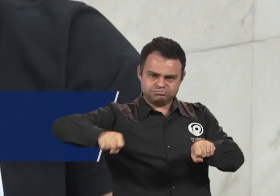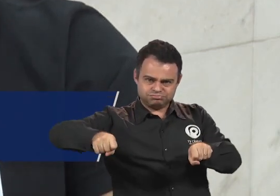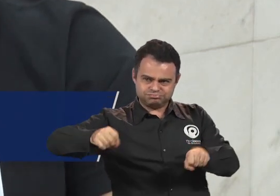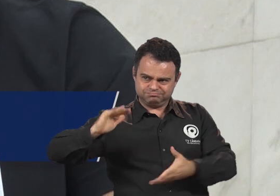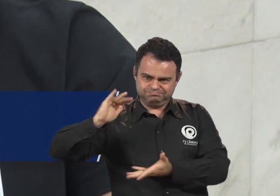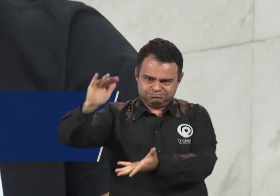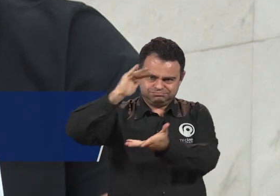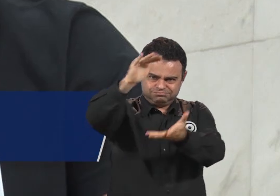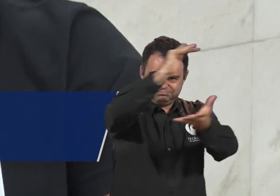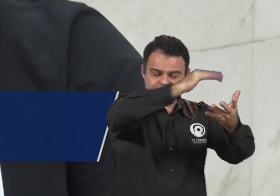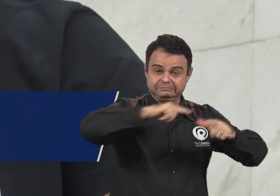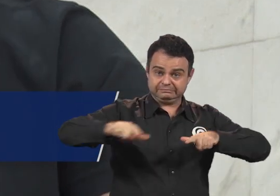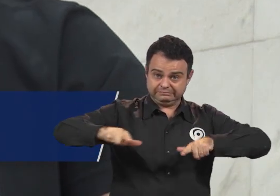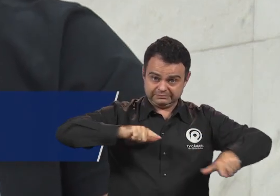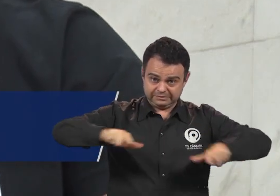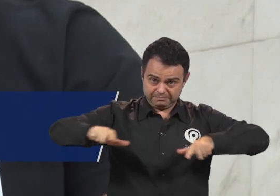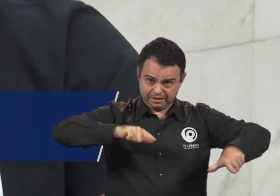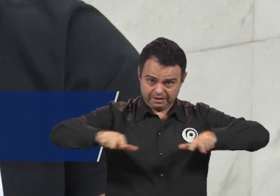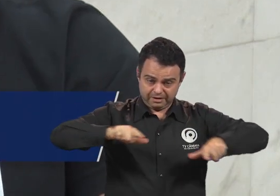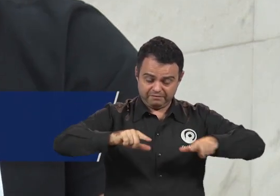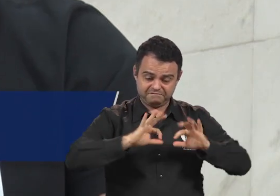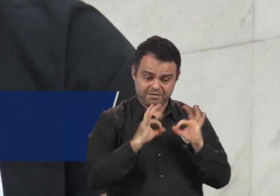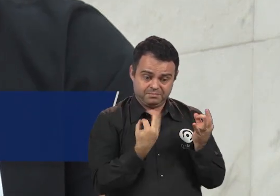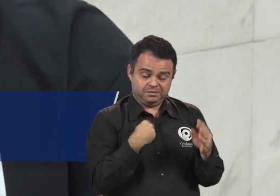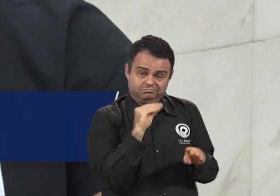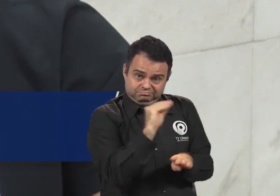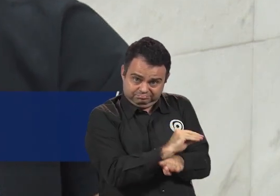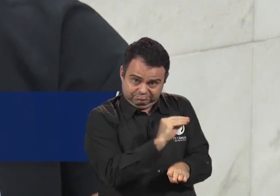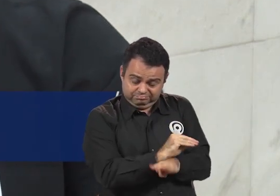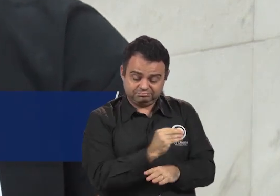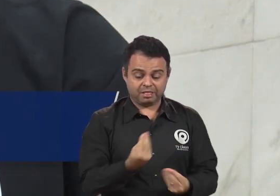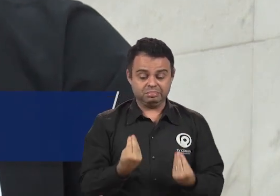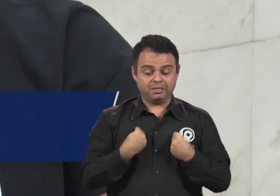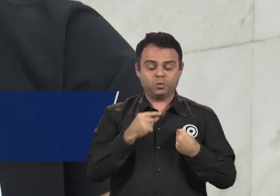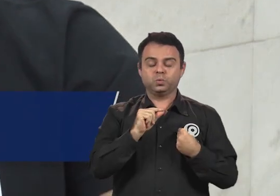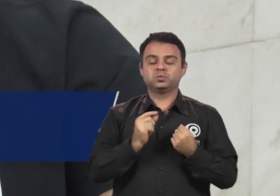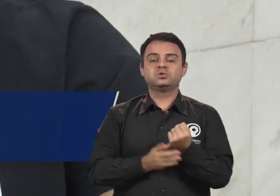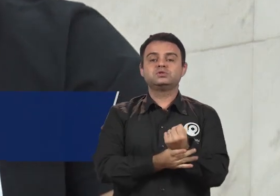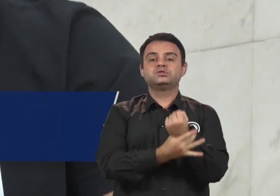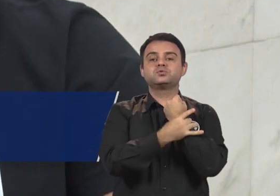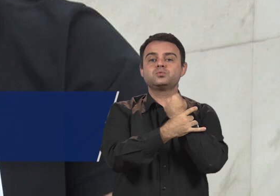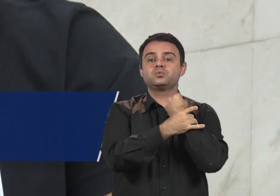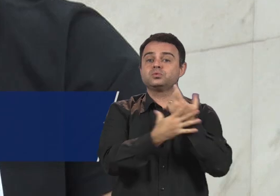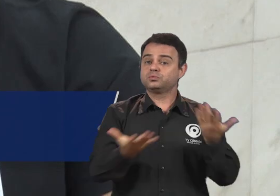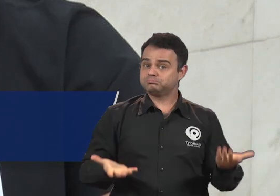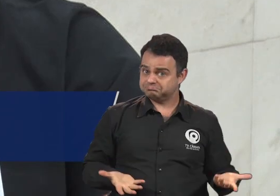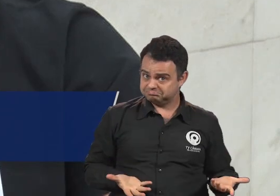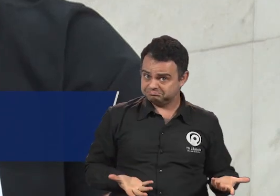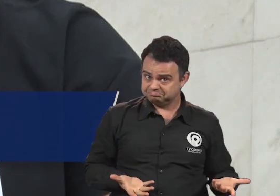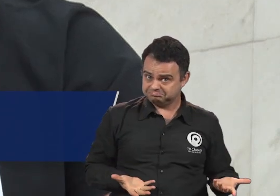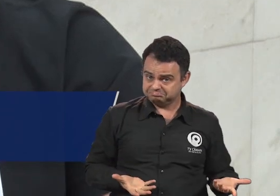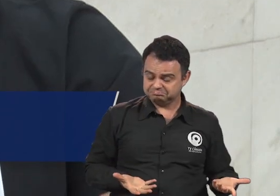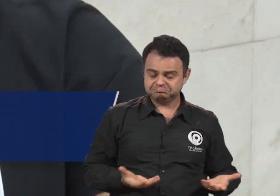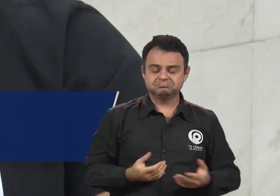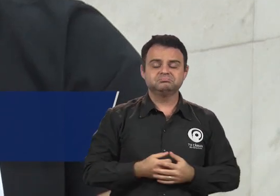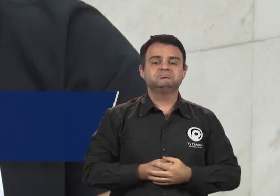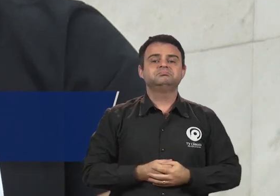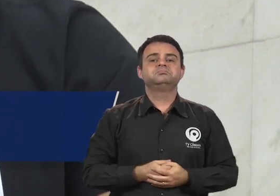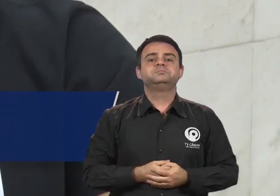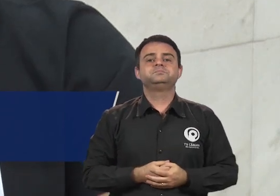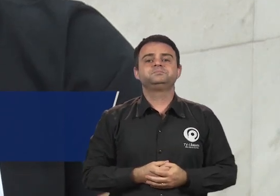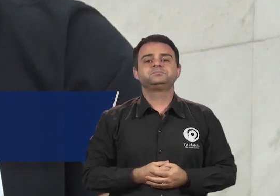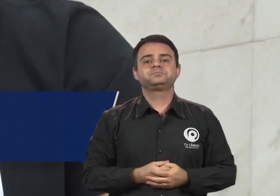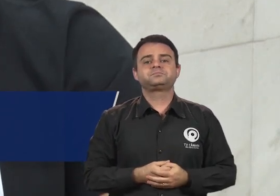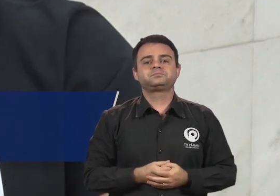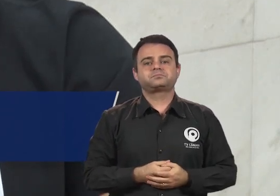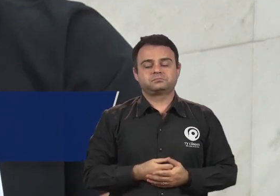está buscando, através do transporte de motocicleta, através da motocicleta, o sustento da sua casa, o sustento da sua família. Então, a gente